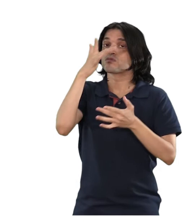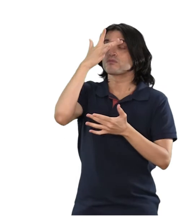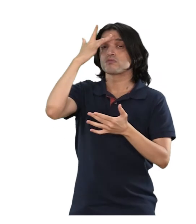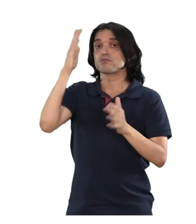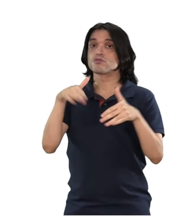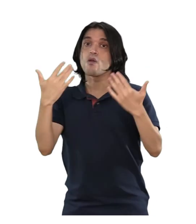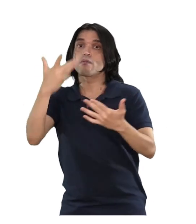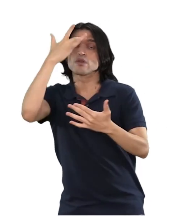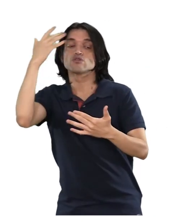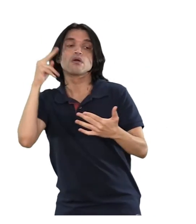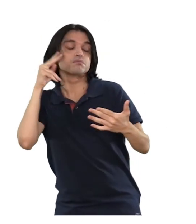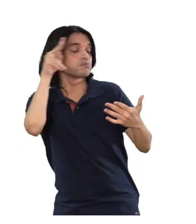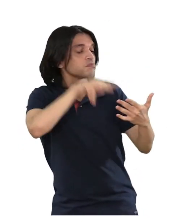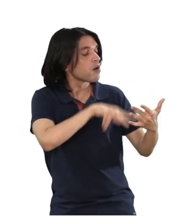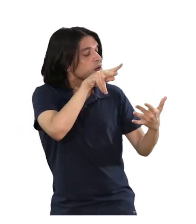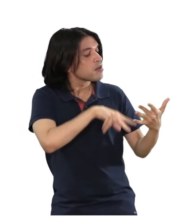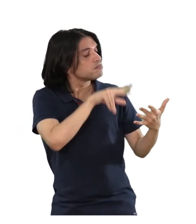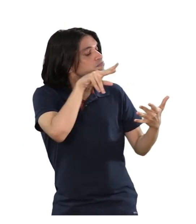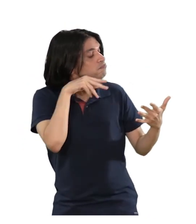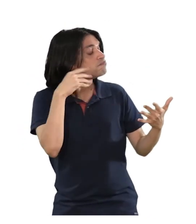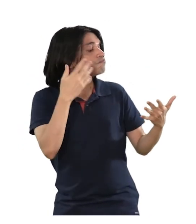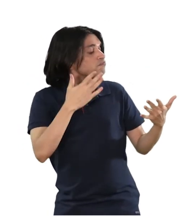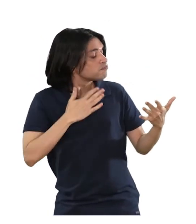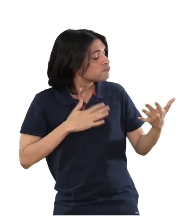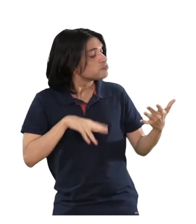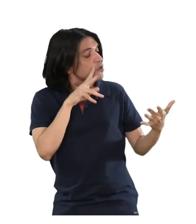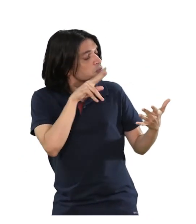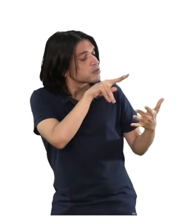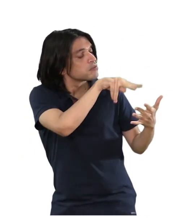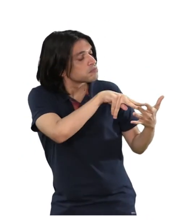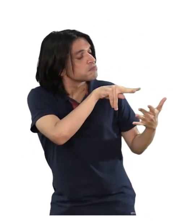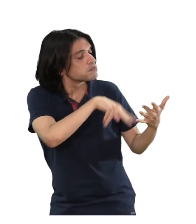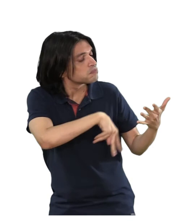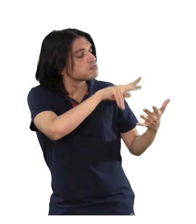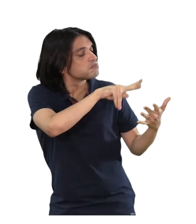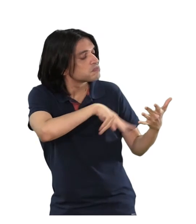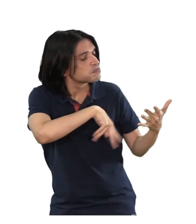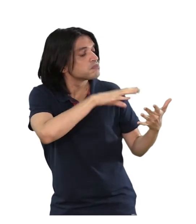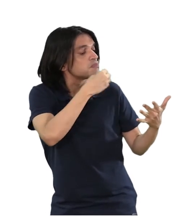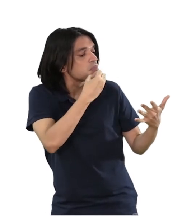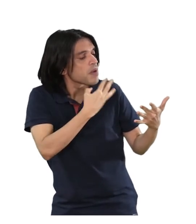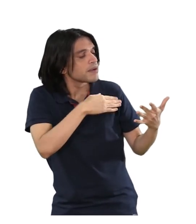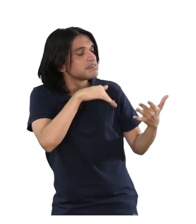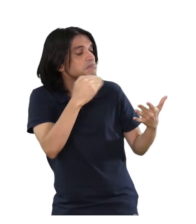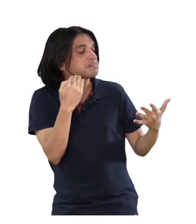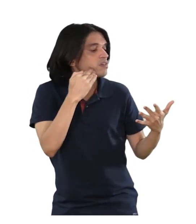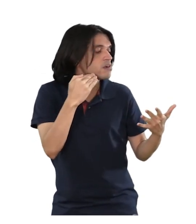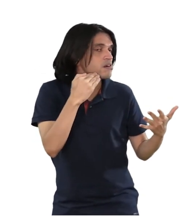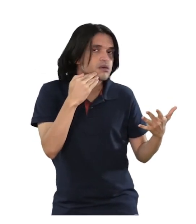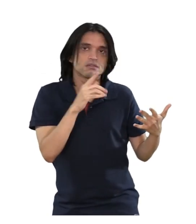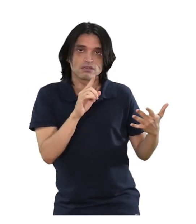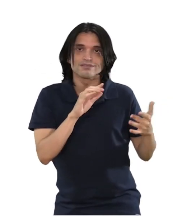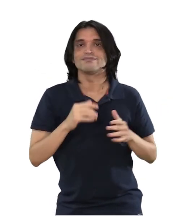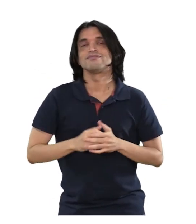sobressaltos ou lacunas. Textos científicos. Não é suficiente apenas realizar a